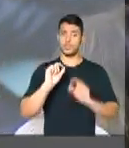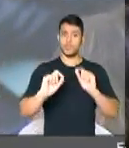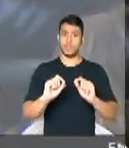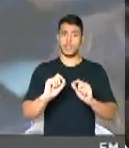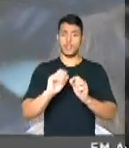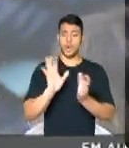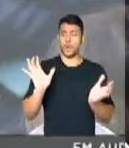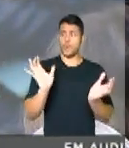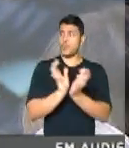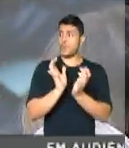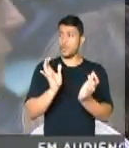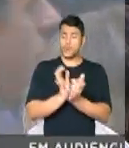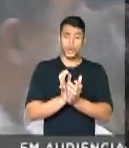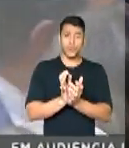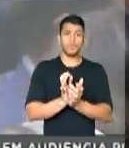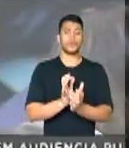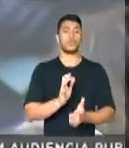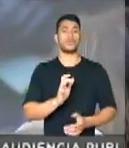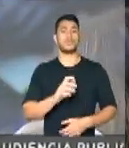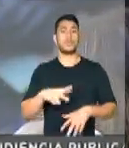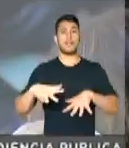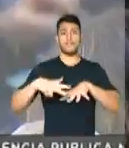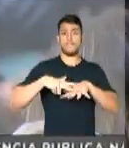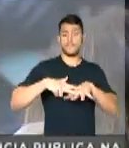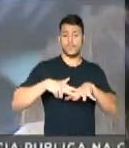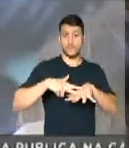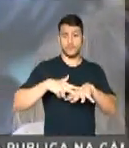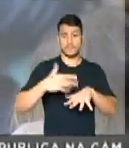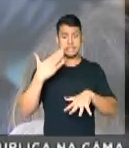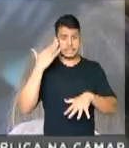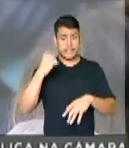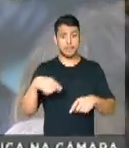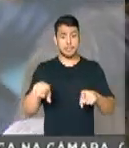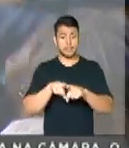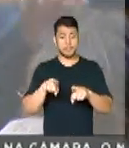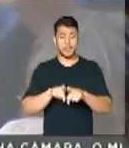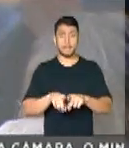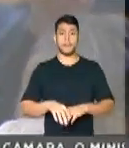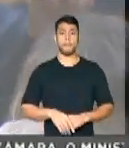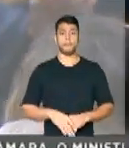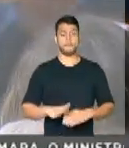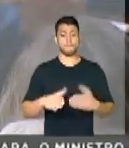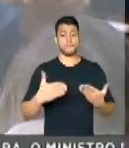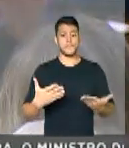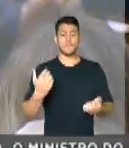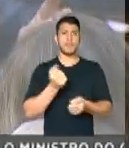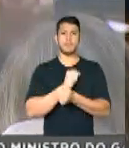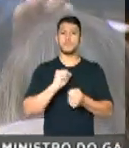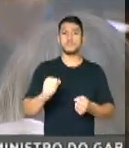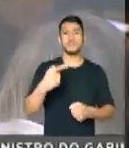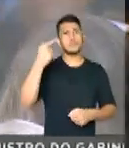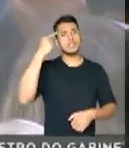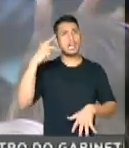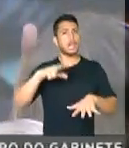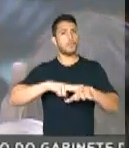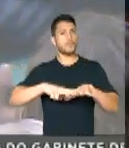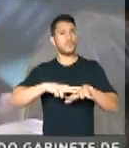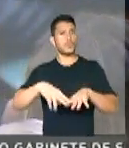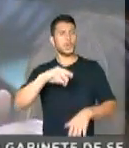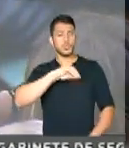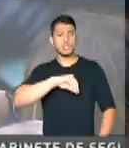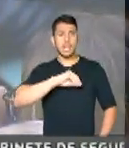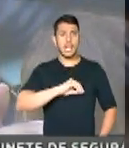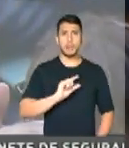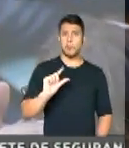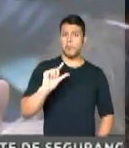viúvas no pensamento religioso, nas suas pregações e no voto. É inadmissível pensar uma viúva ganhando menos que um